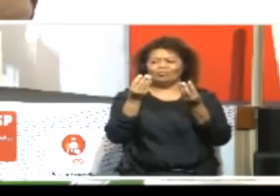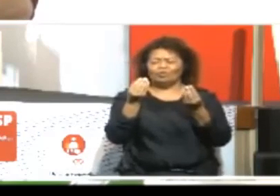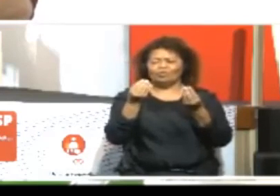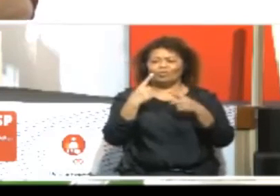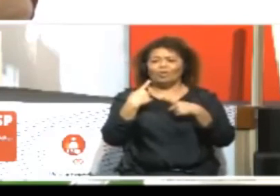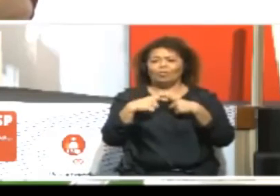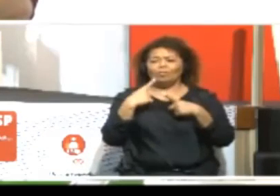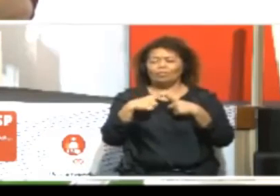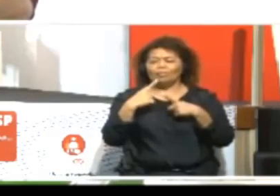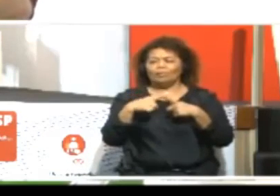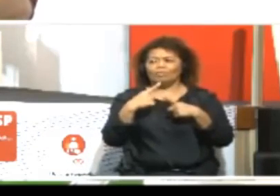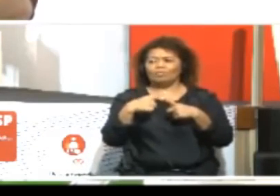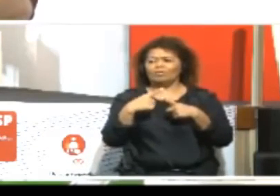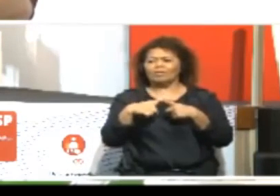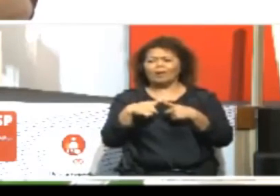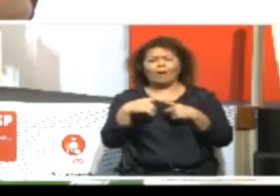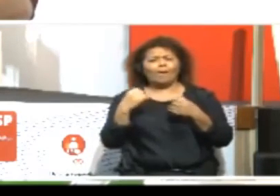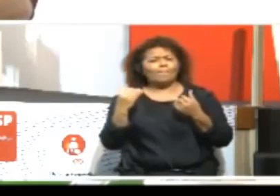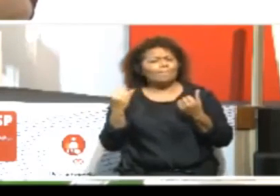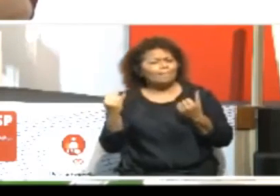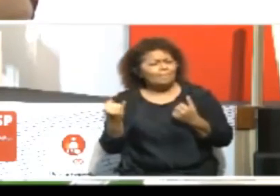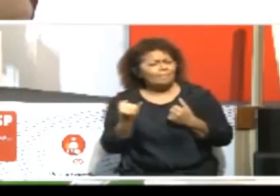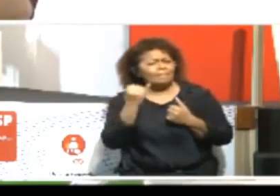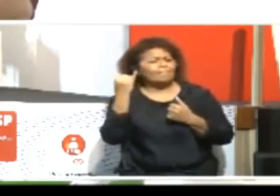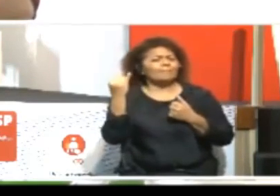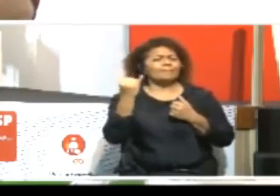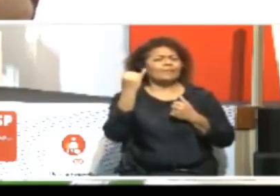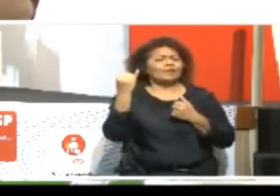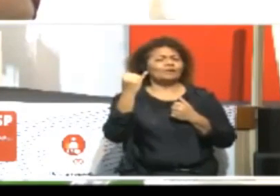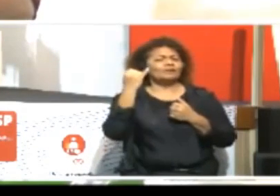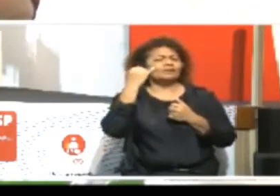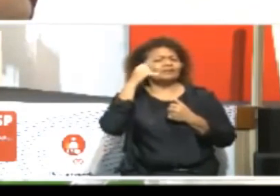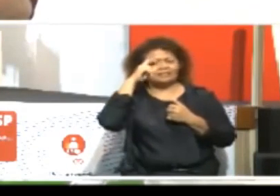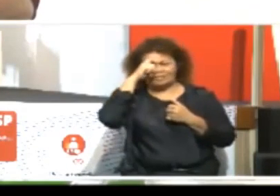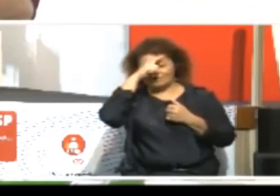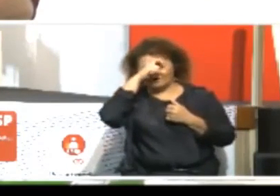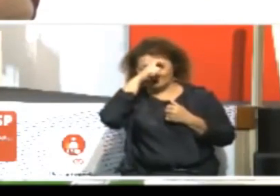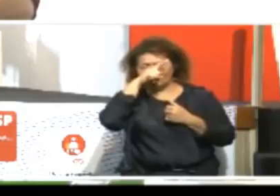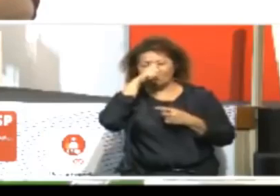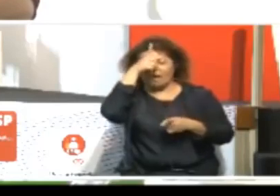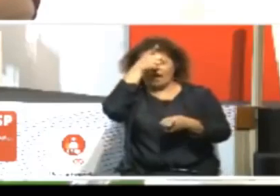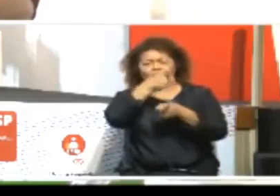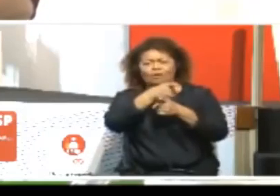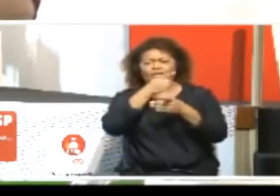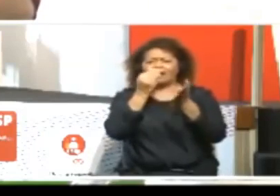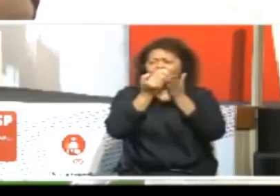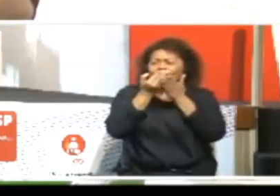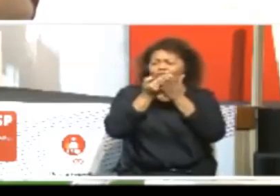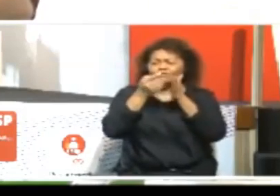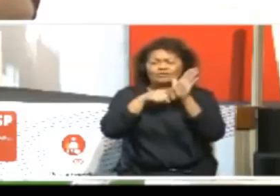disse anteriormente, é muito difícil a gente encontrar estudos que tenham